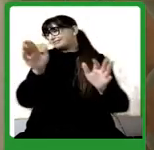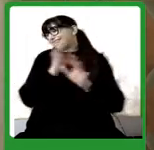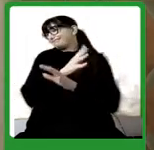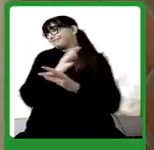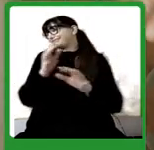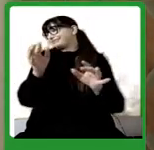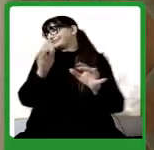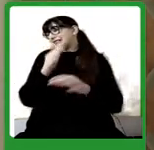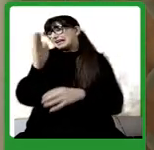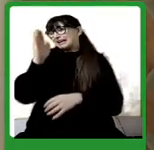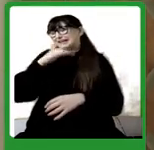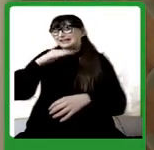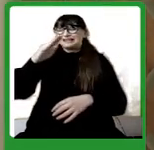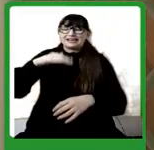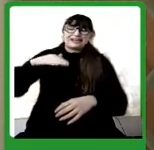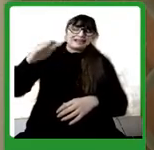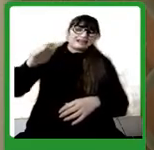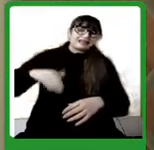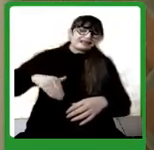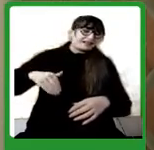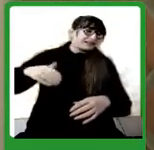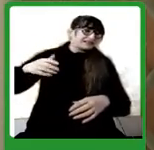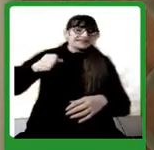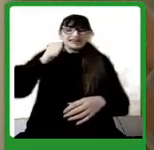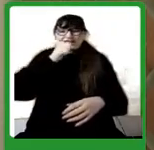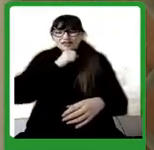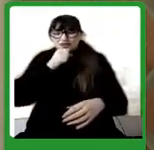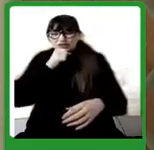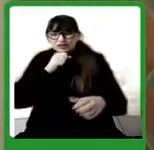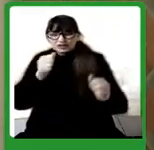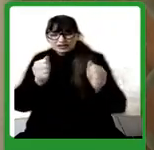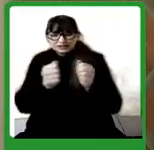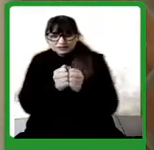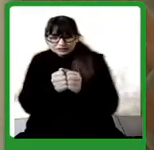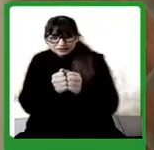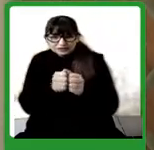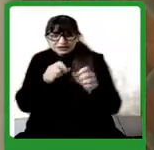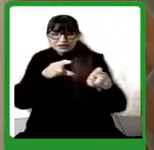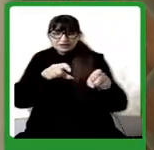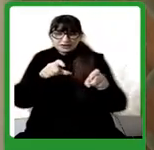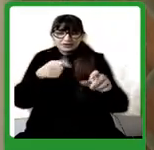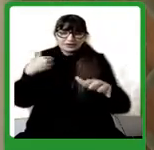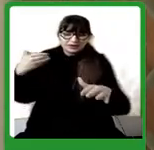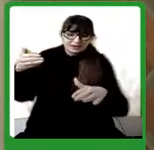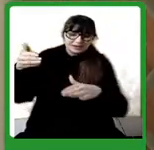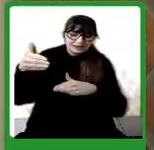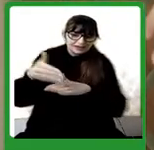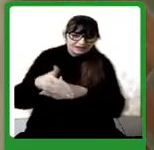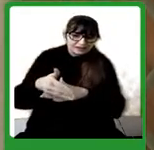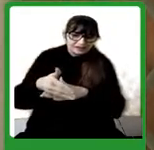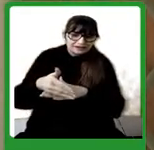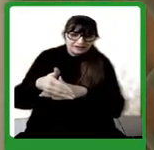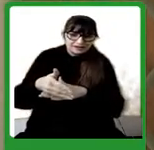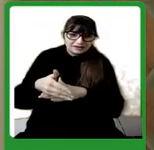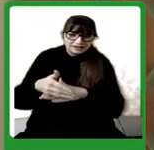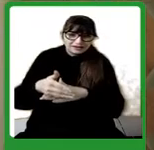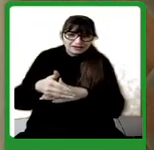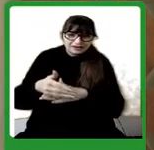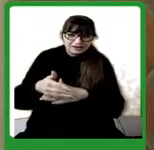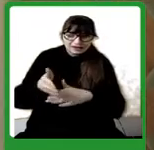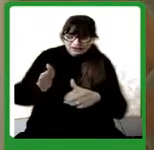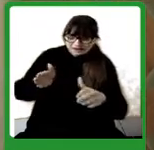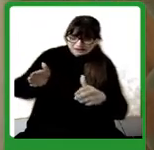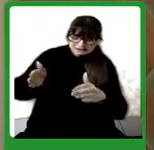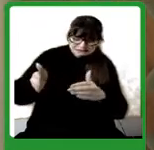criança correndo, é a nona junto. Aí os colonos vão entrar na porta giratória, daí de lá a pouco o tranca porque